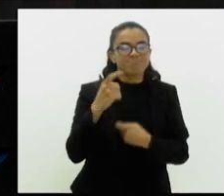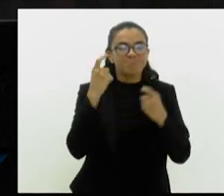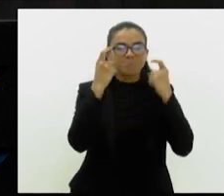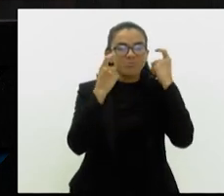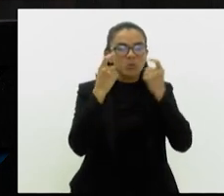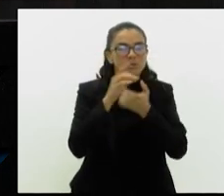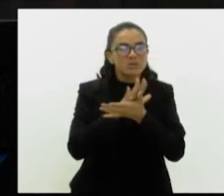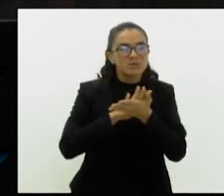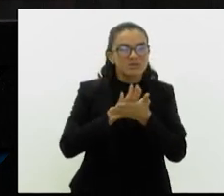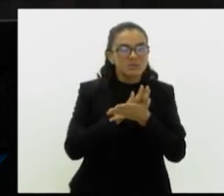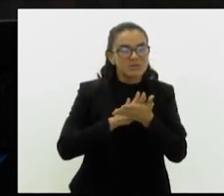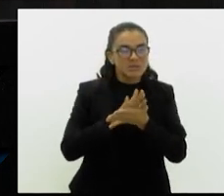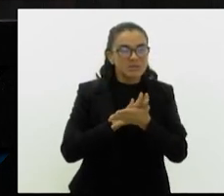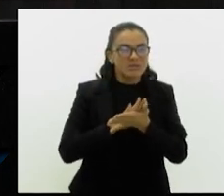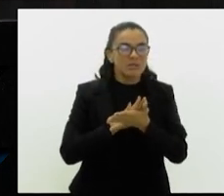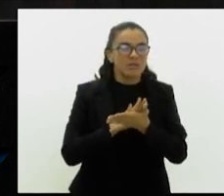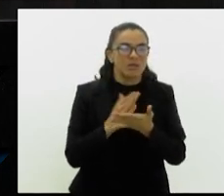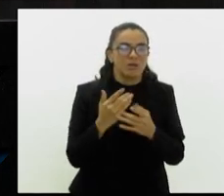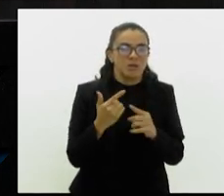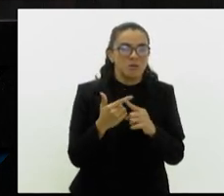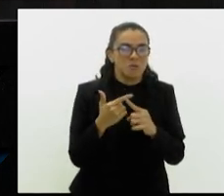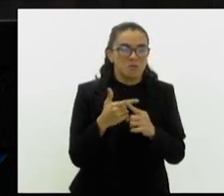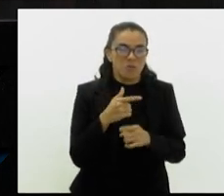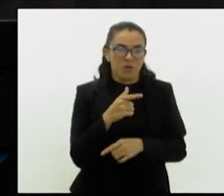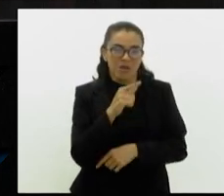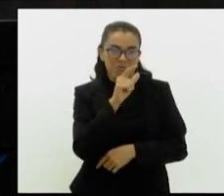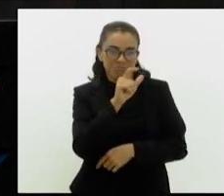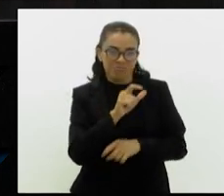e porque Possivelmente